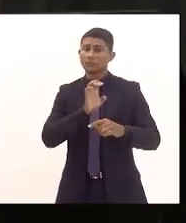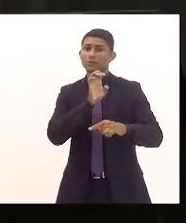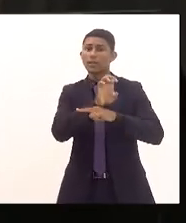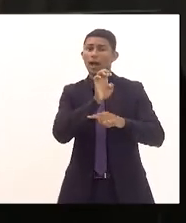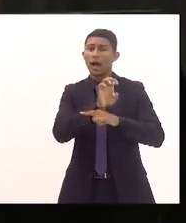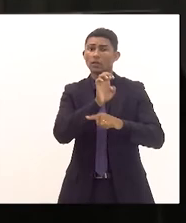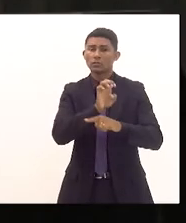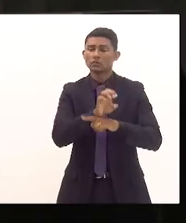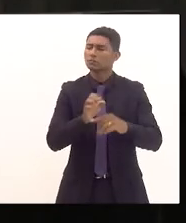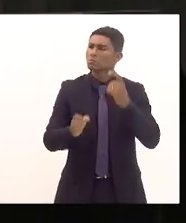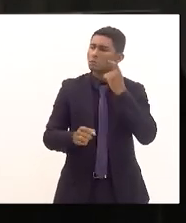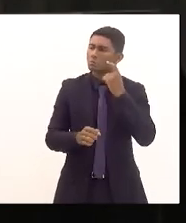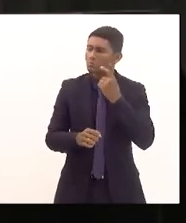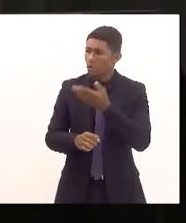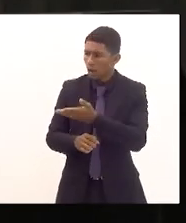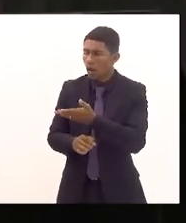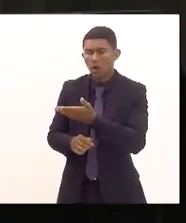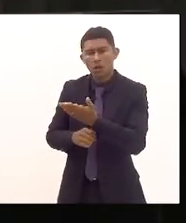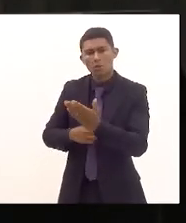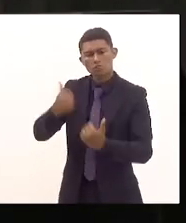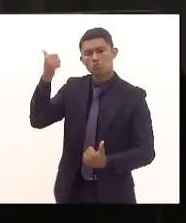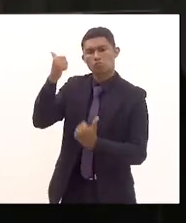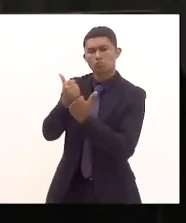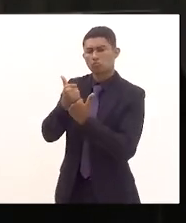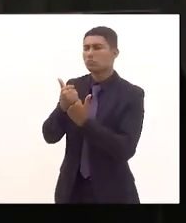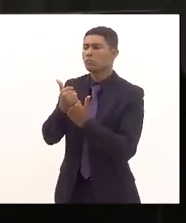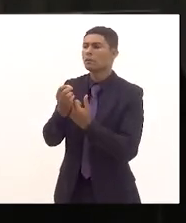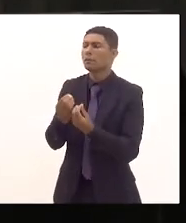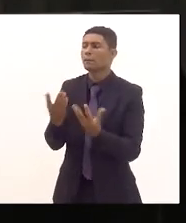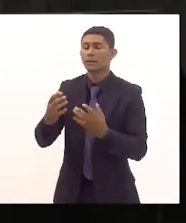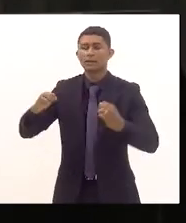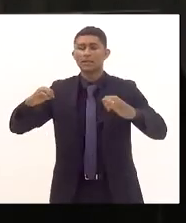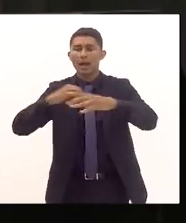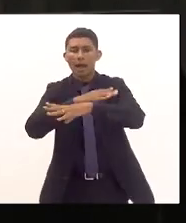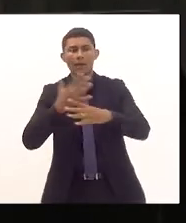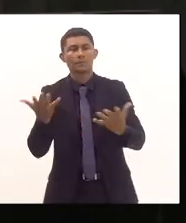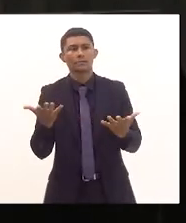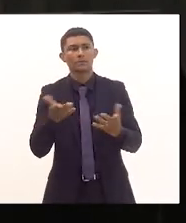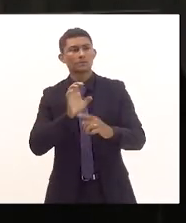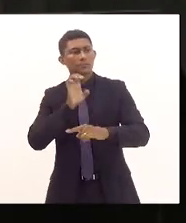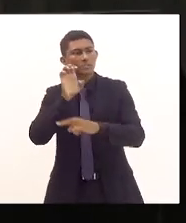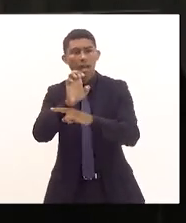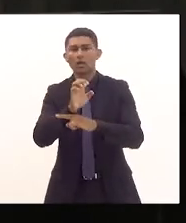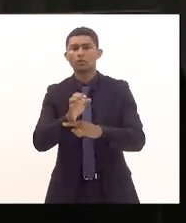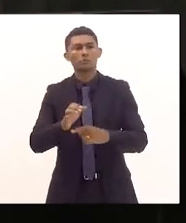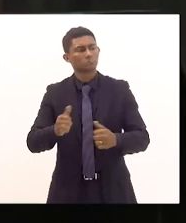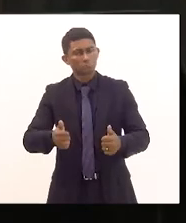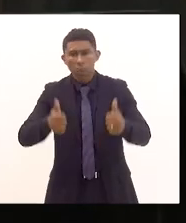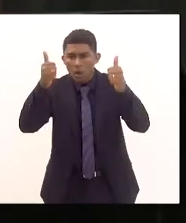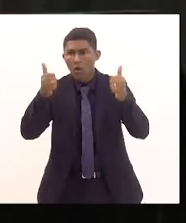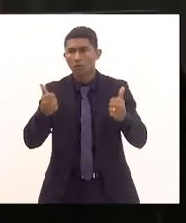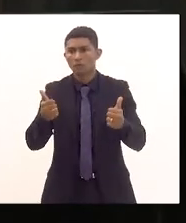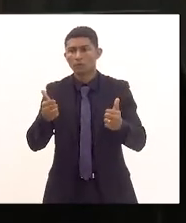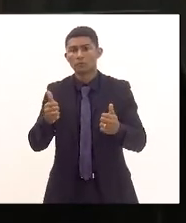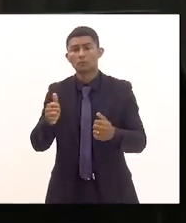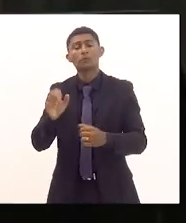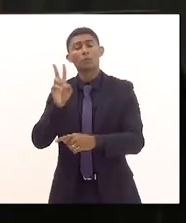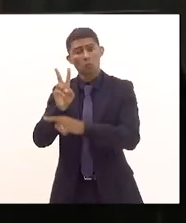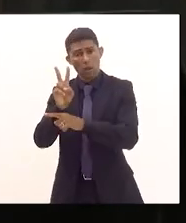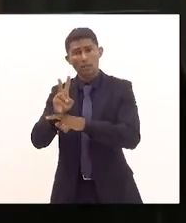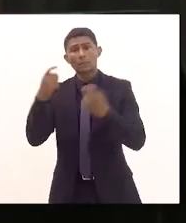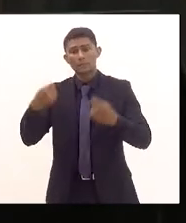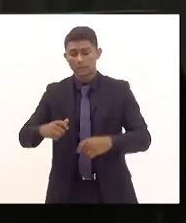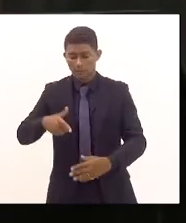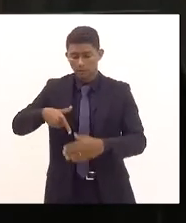precisa para que nós tenhamos uma cidade um estado mais tranquilo A guarda tem que estar armada A guarda tem que